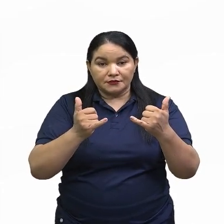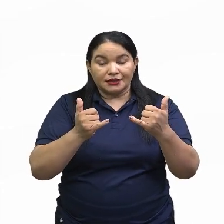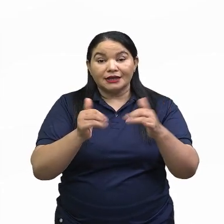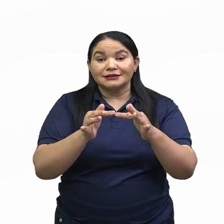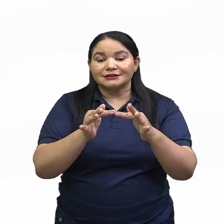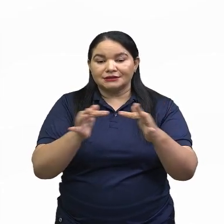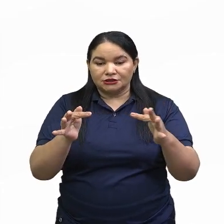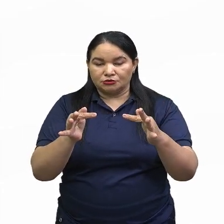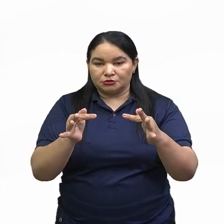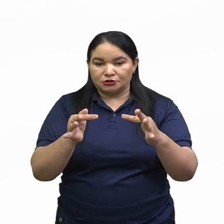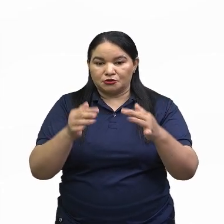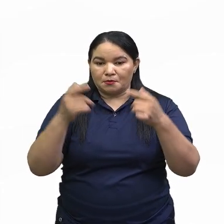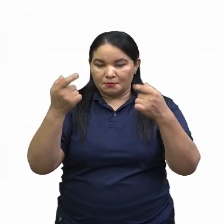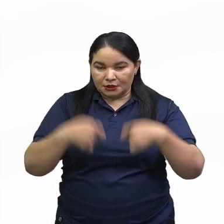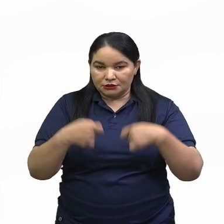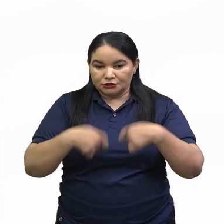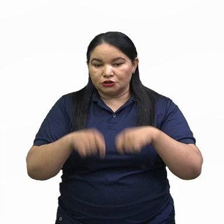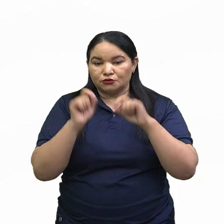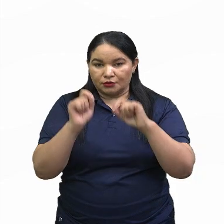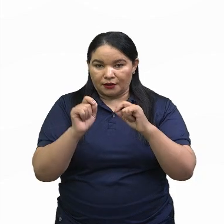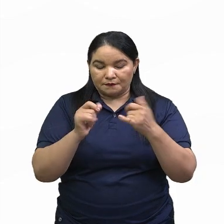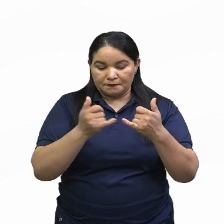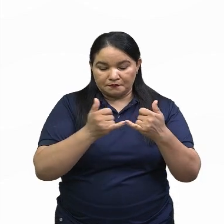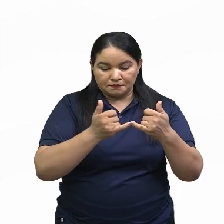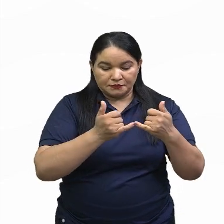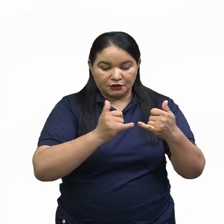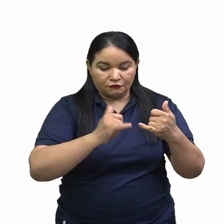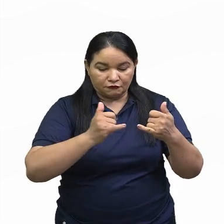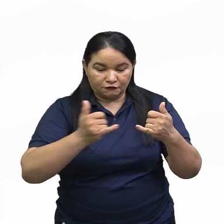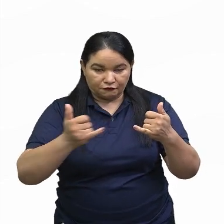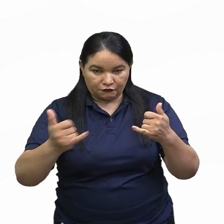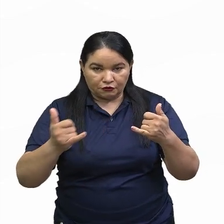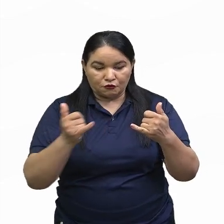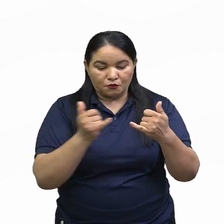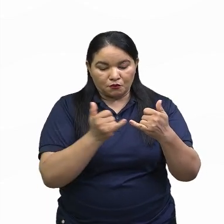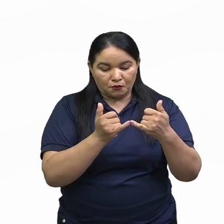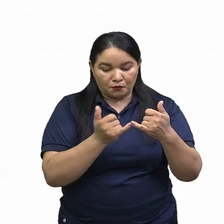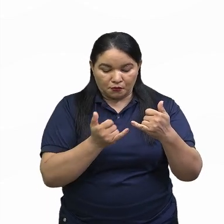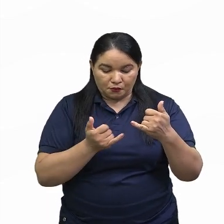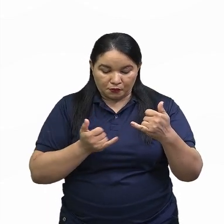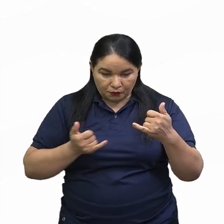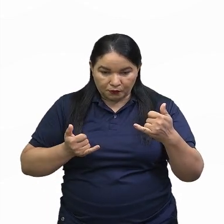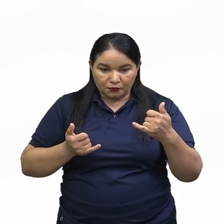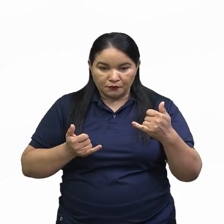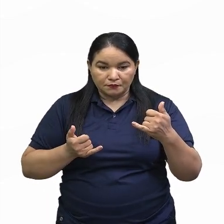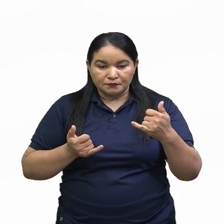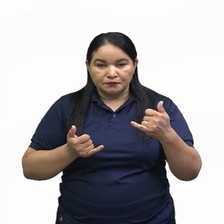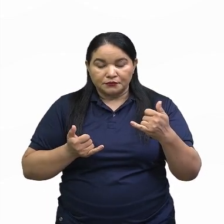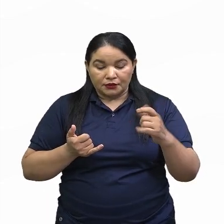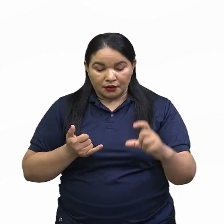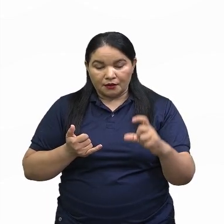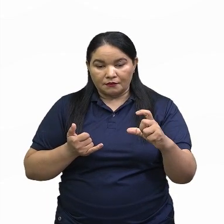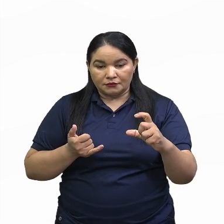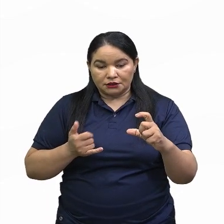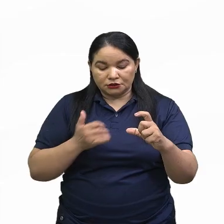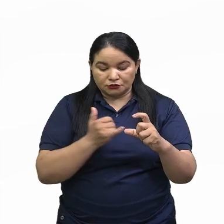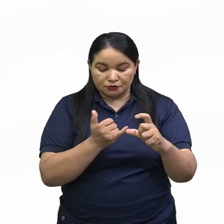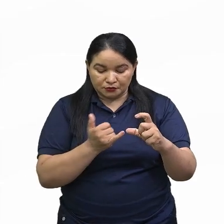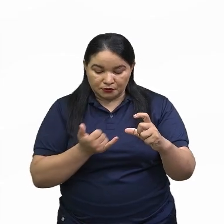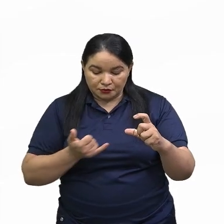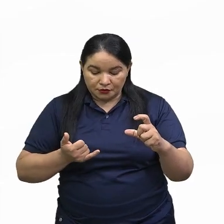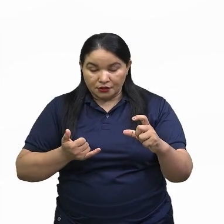simples, tenho aqui os fios condutores, temos aqui, temos também